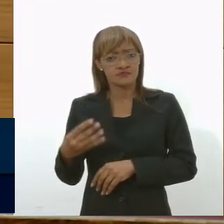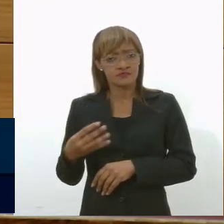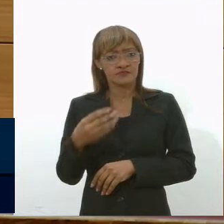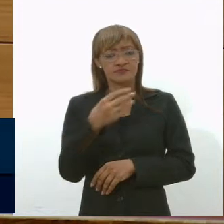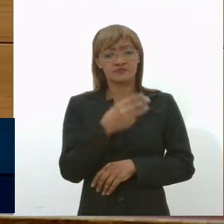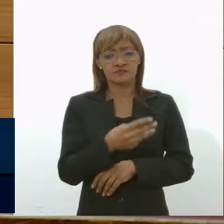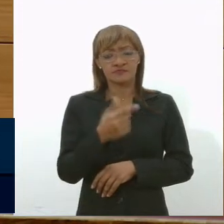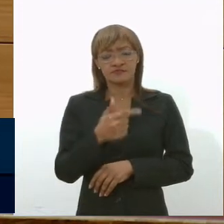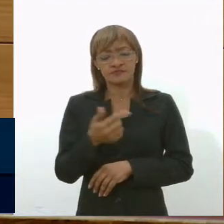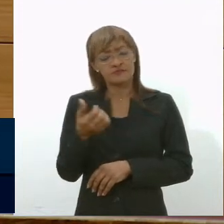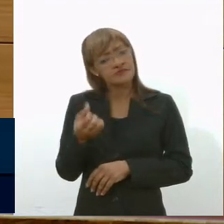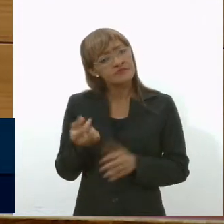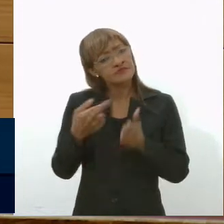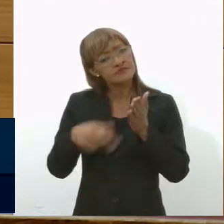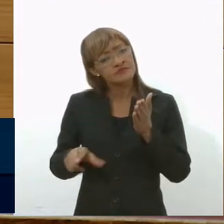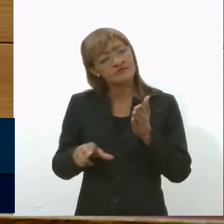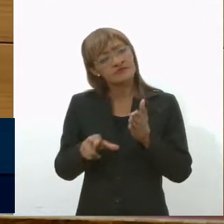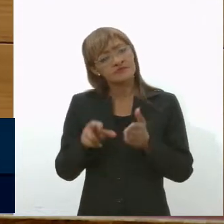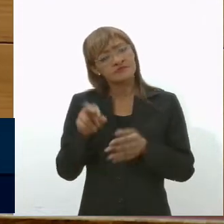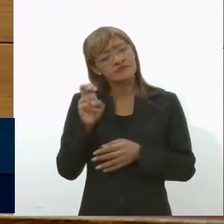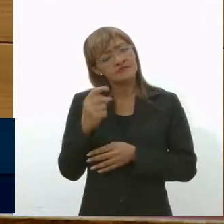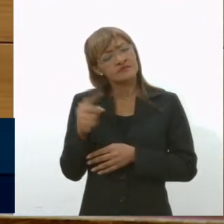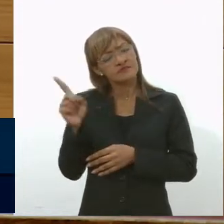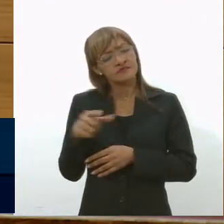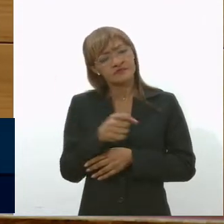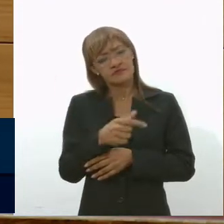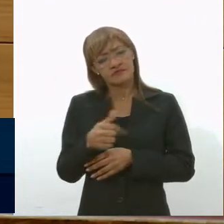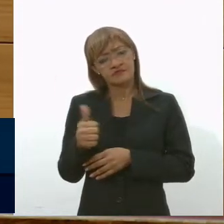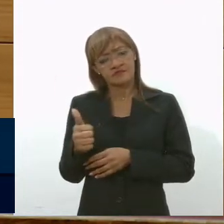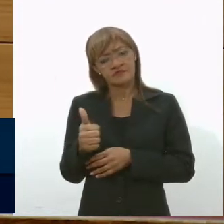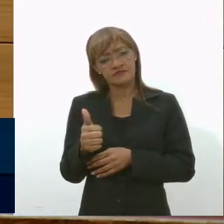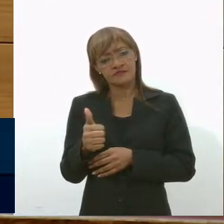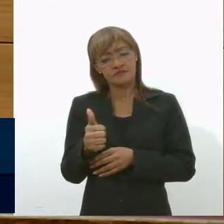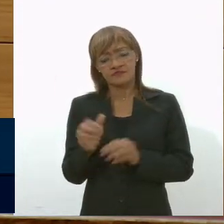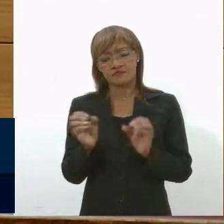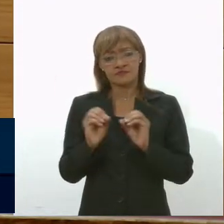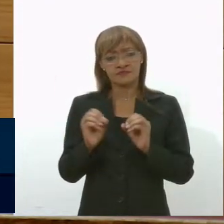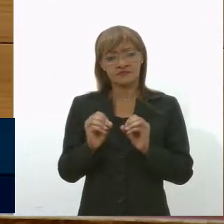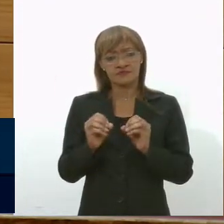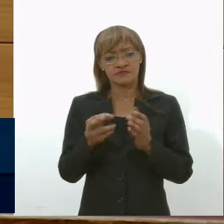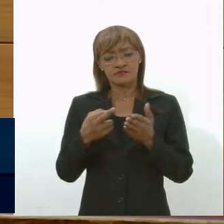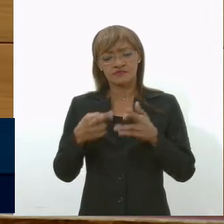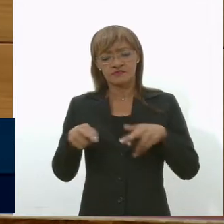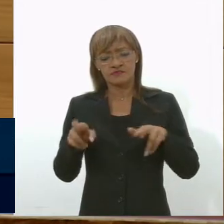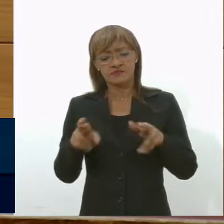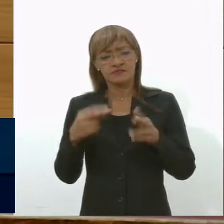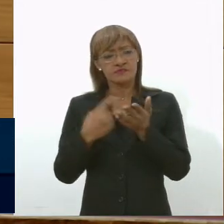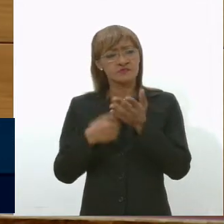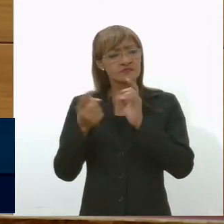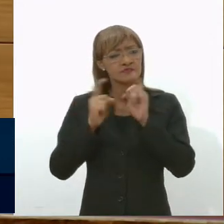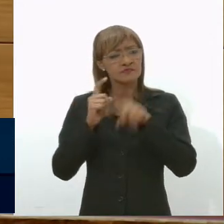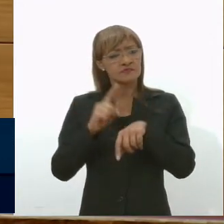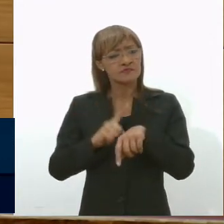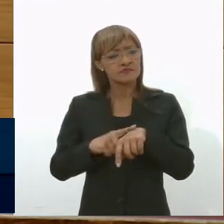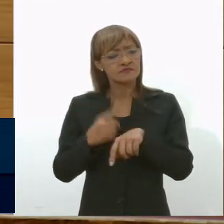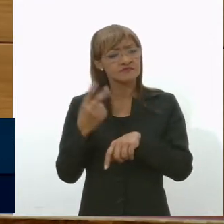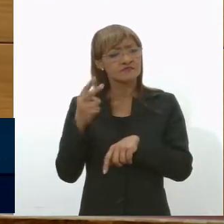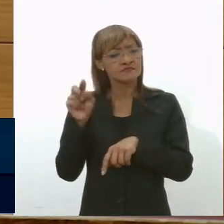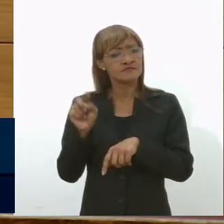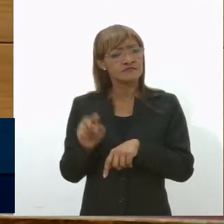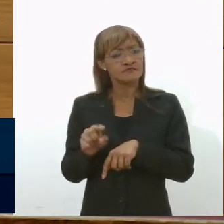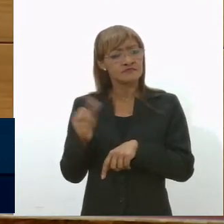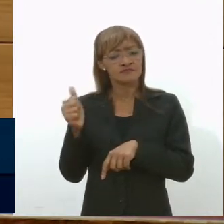de resolução 51/2021. Nada mais a tratar, o presidente convocou a sessão extraordinária para as 14 horas e